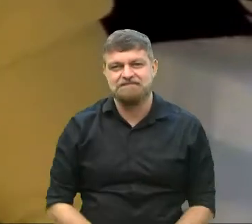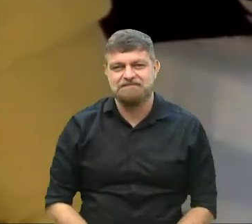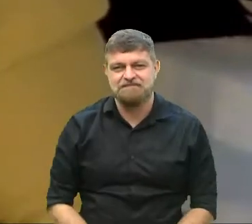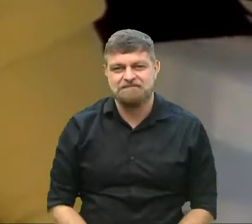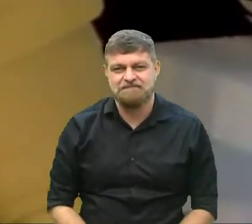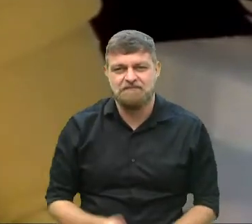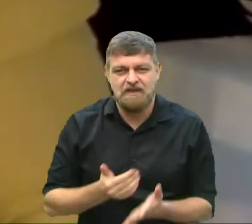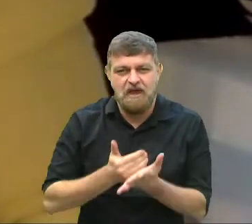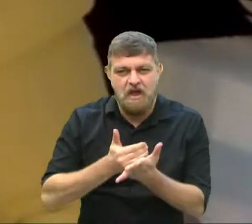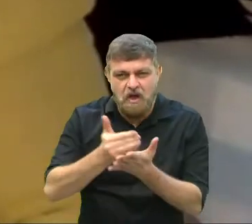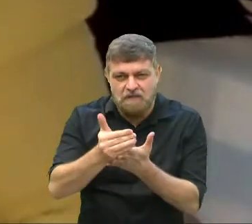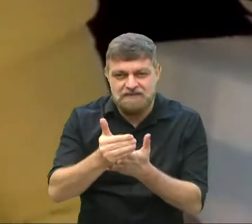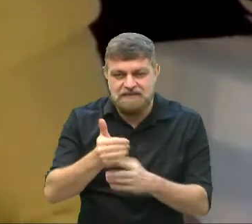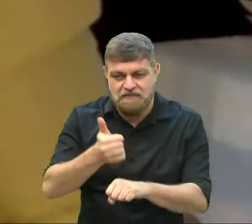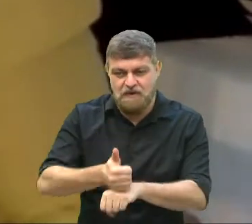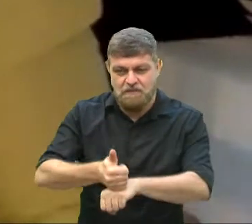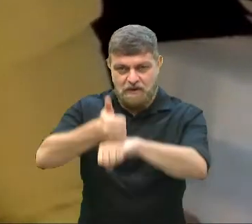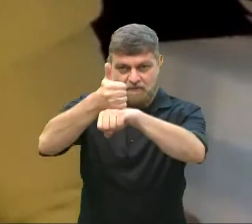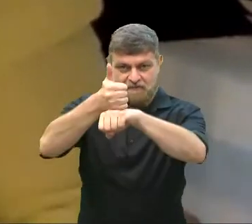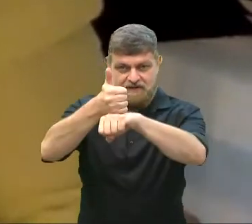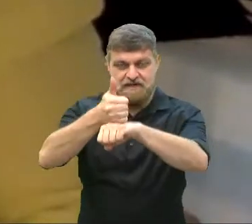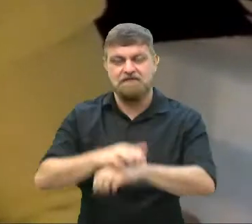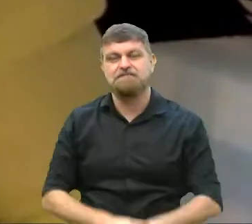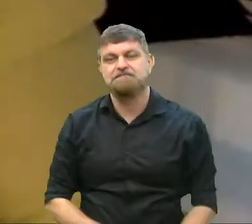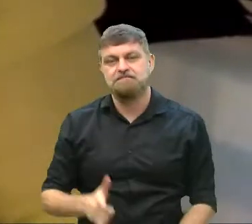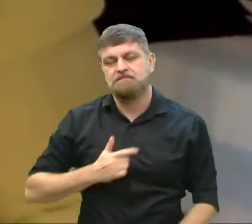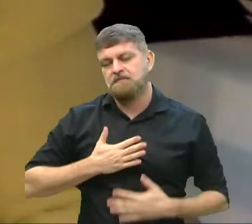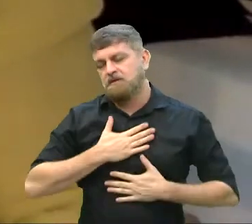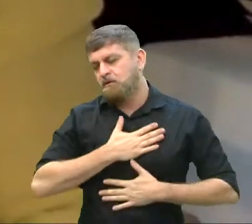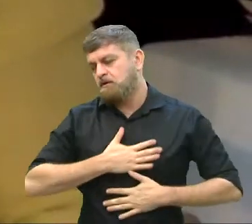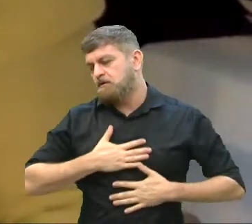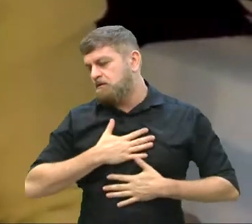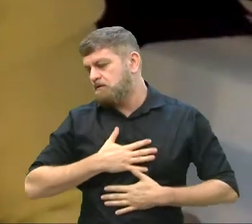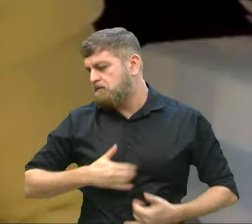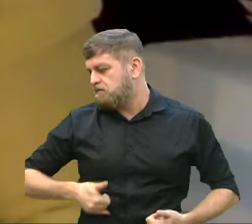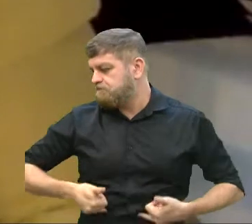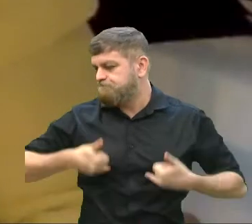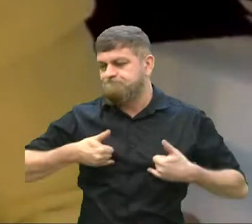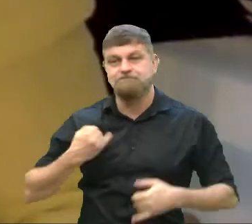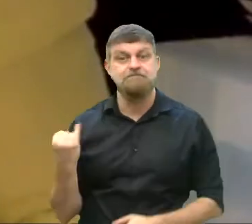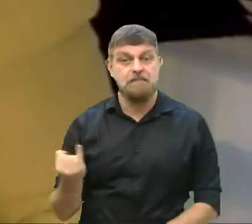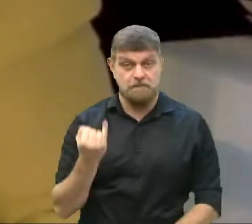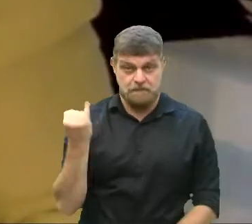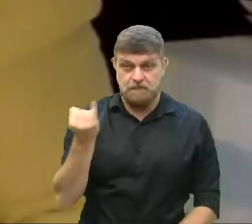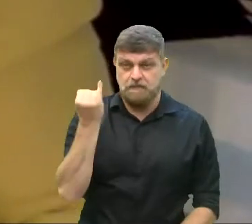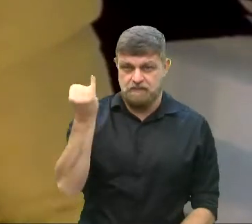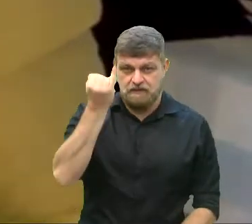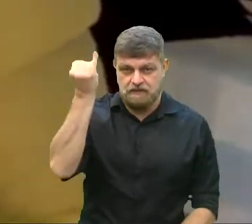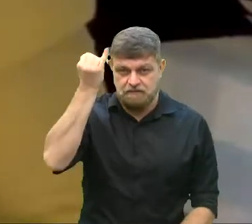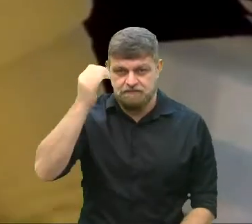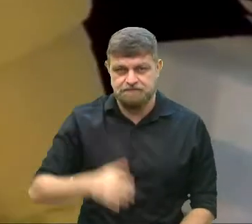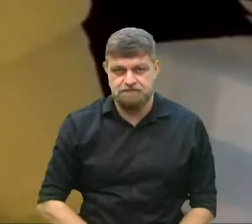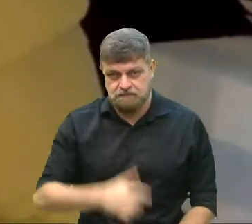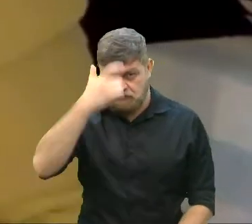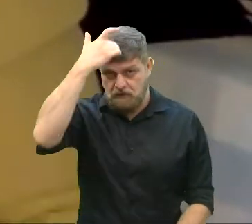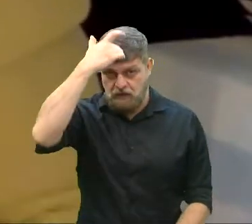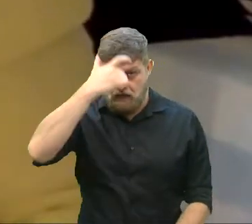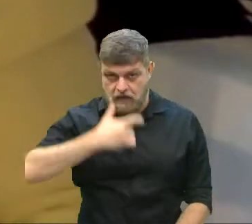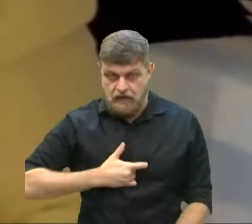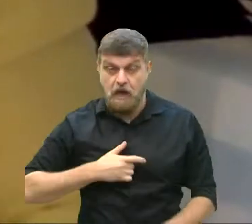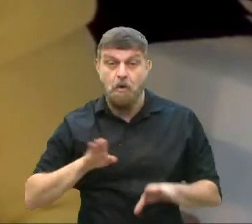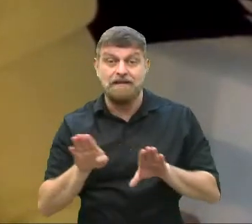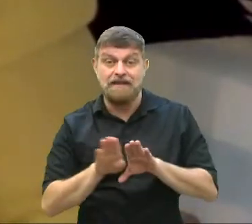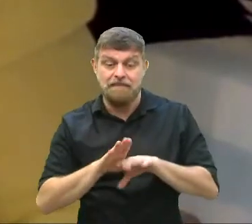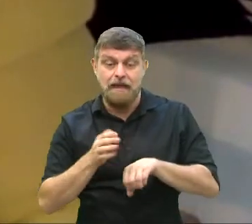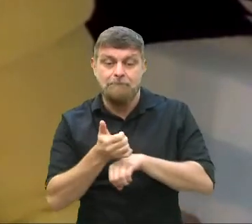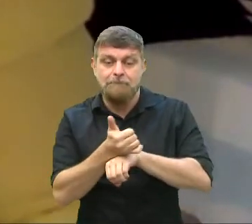só começando pelo prêmio, né? De fato, é uma honraria muito importante, como pessoa, como